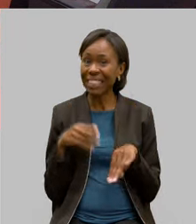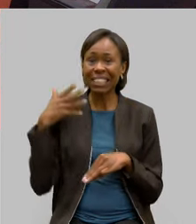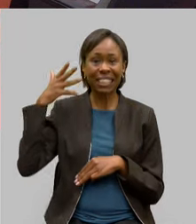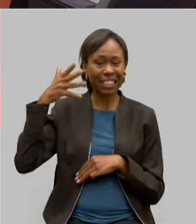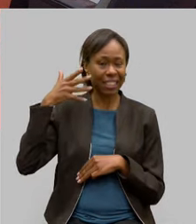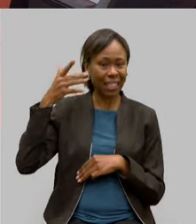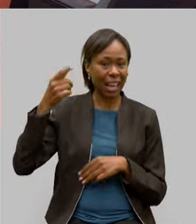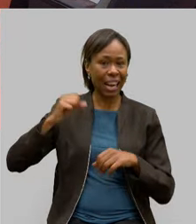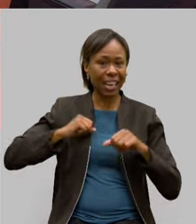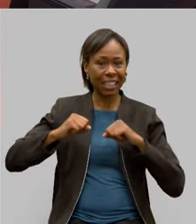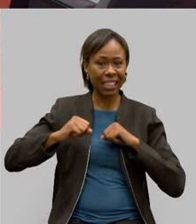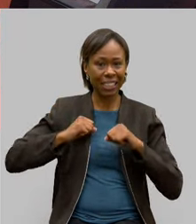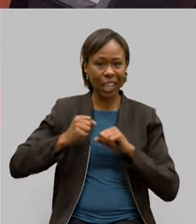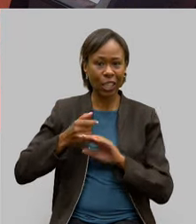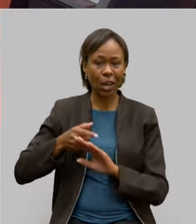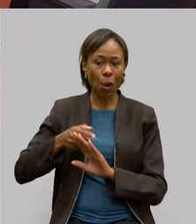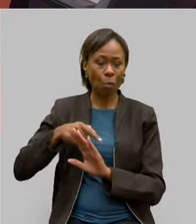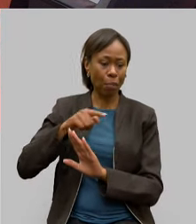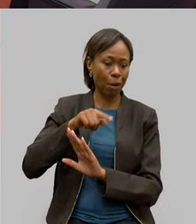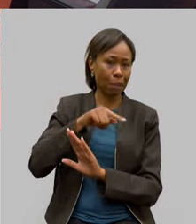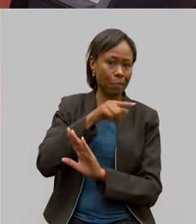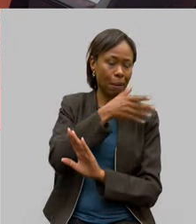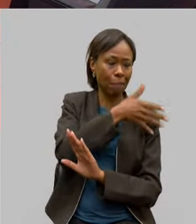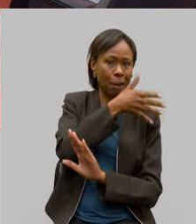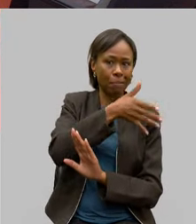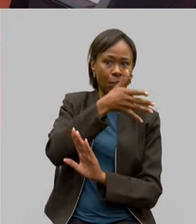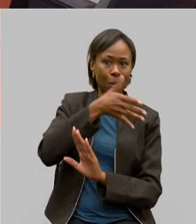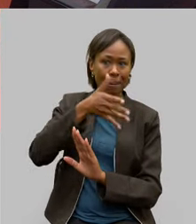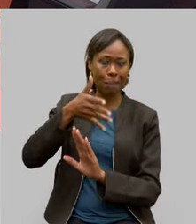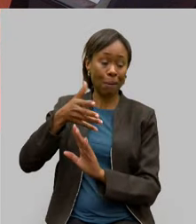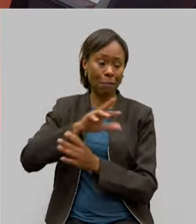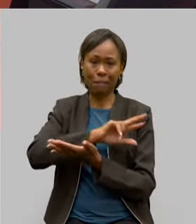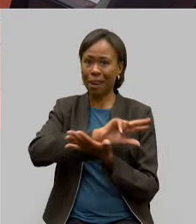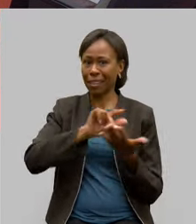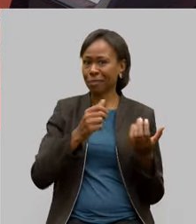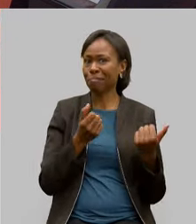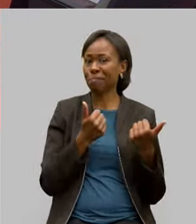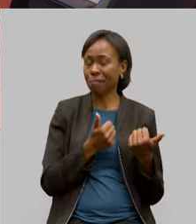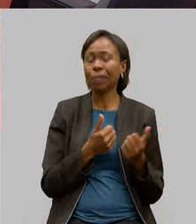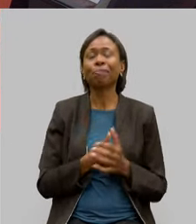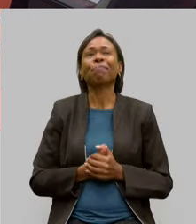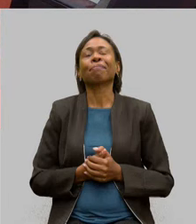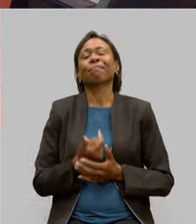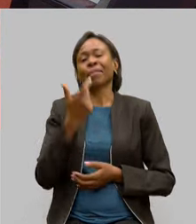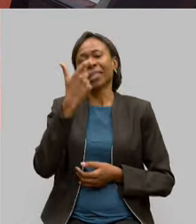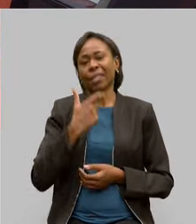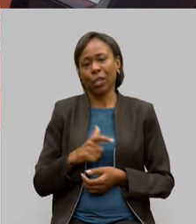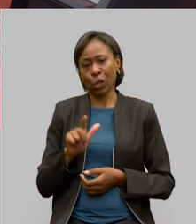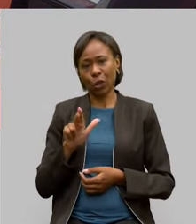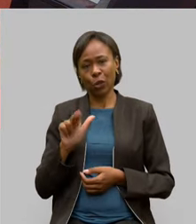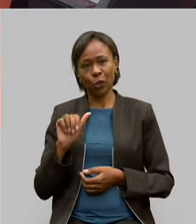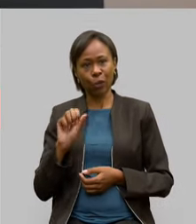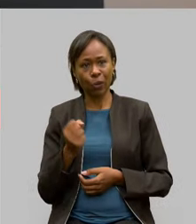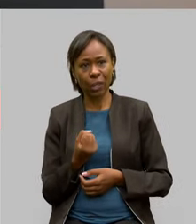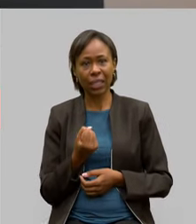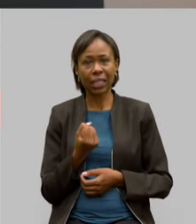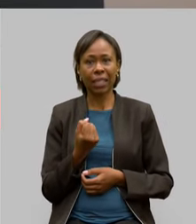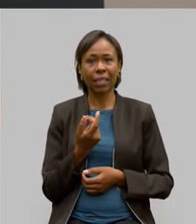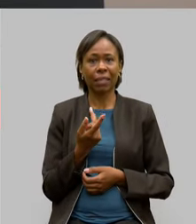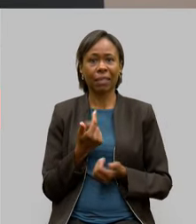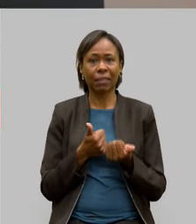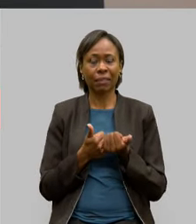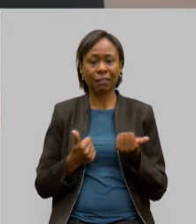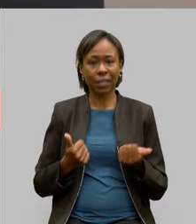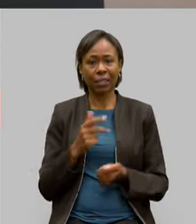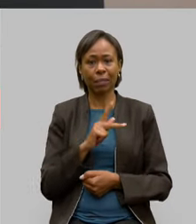pessoas maravilhosas que passaram por aqui meu nome é Lucas candin eu sou vice-presidente da angat angat é uma palavra em Tupi